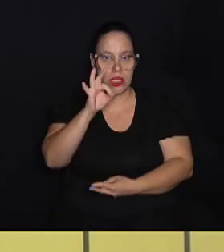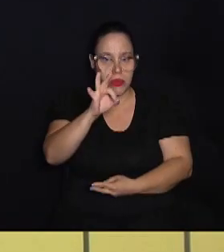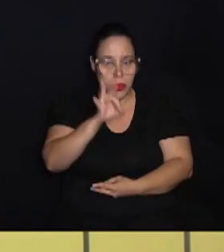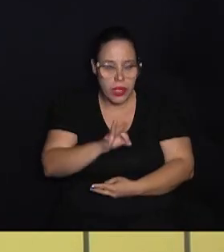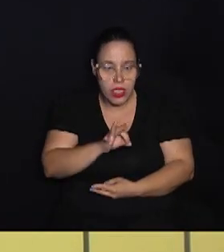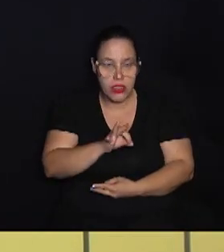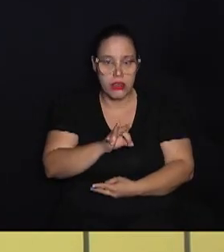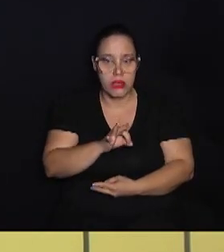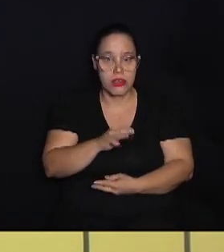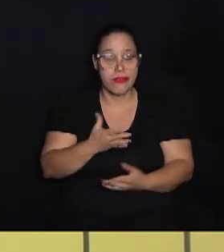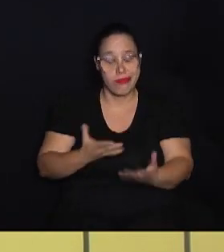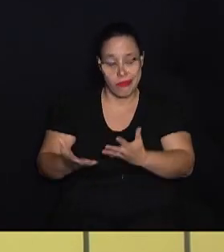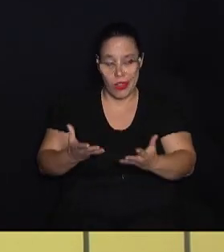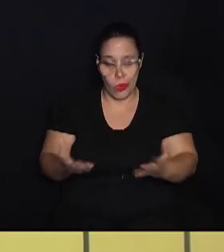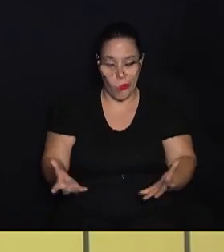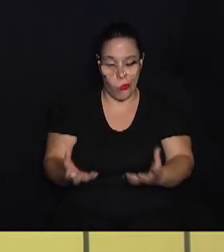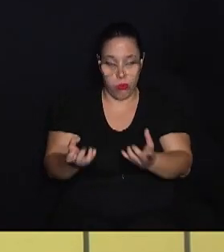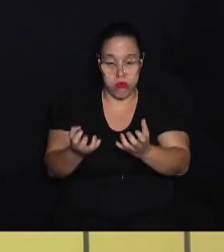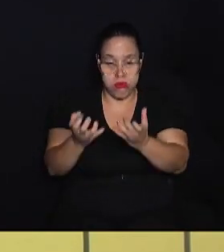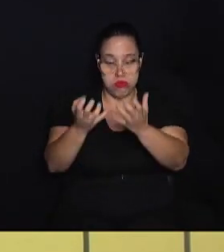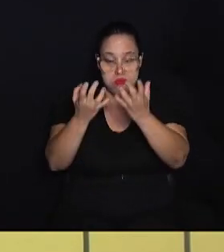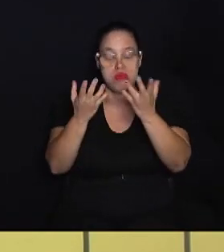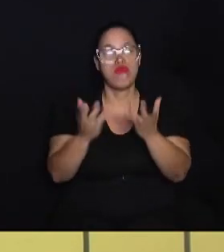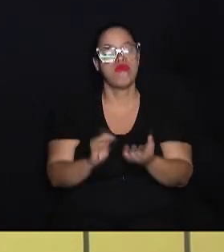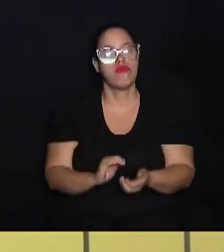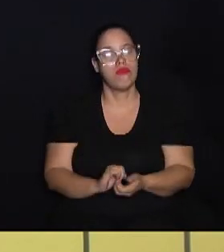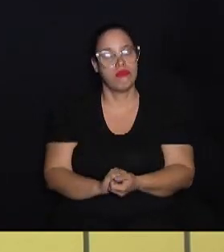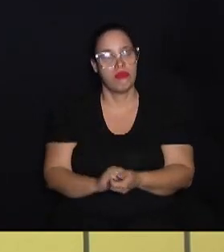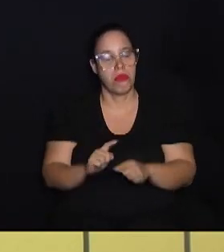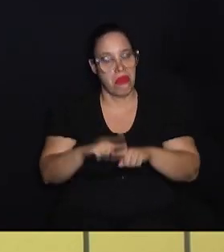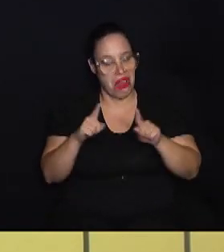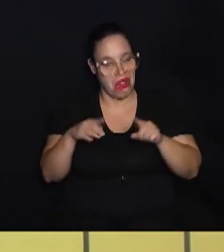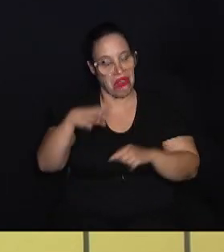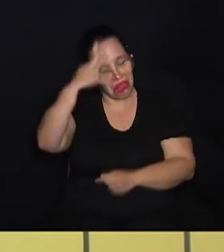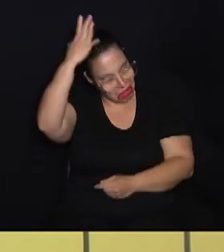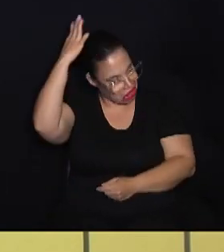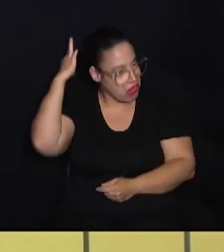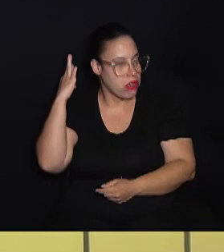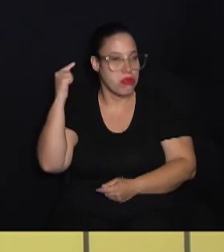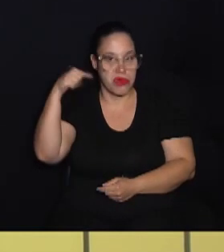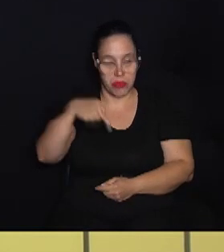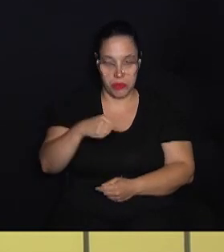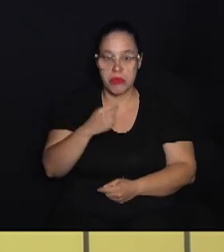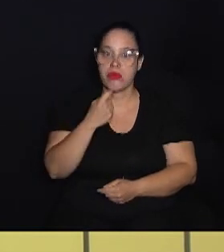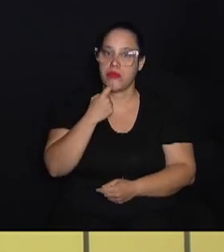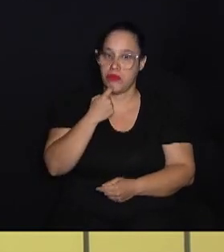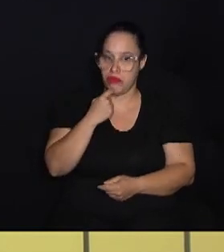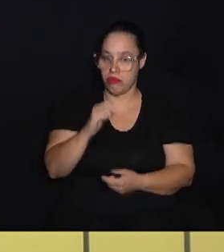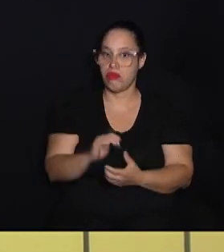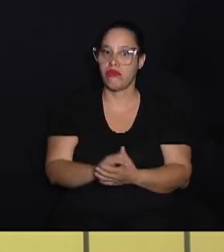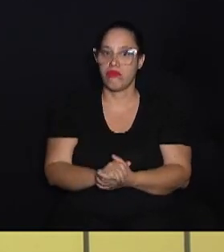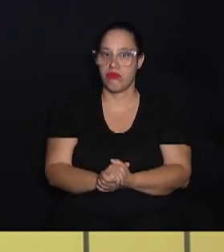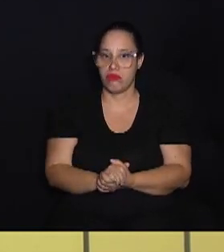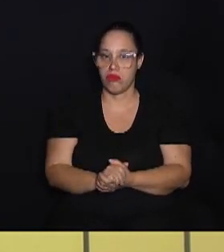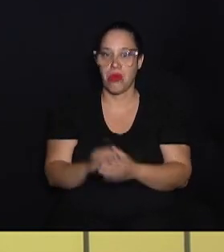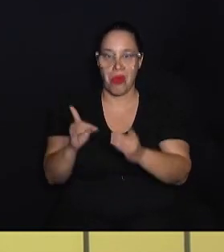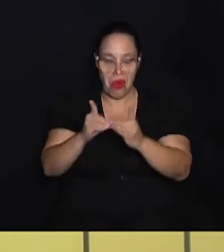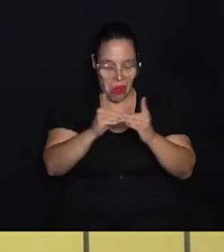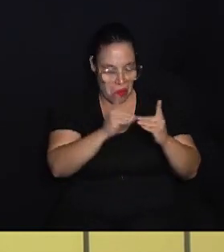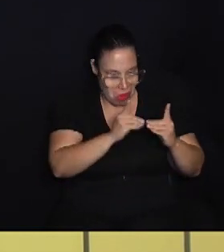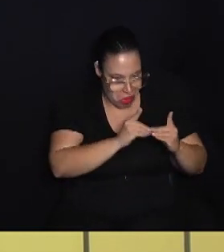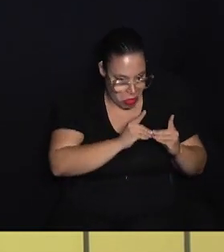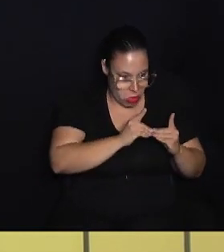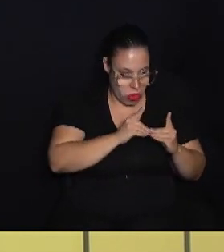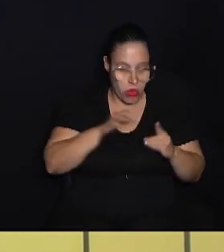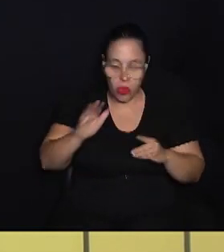acaba corroborando e intensificando esse tipo de ocorrência. Mas o Corpo de Bombeiros, ele aqui na cidade de Campinas, ele tem atendido todas as